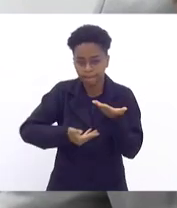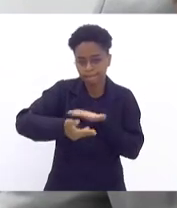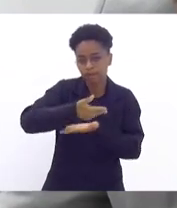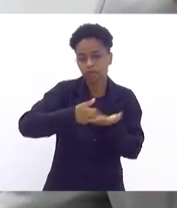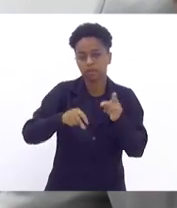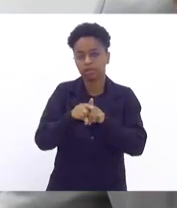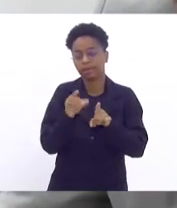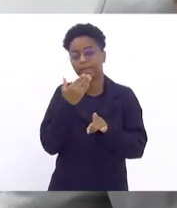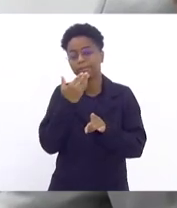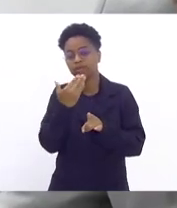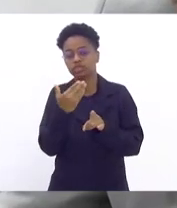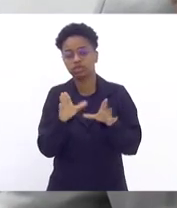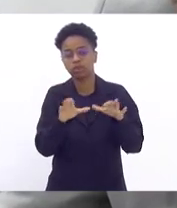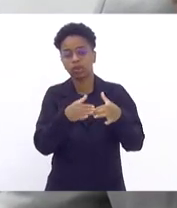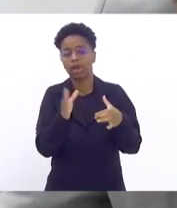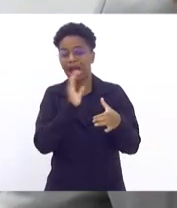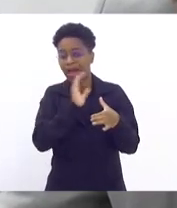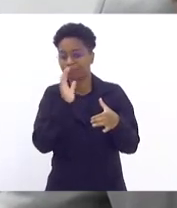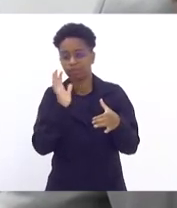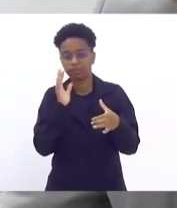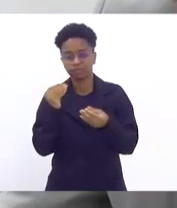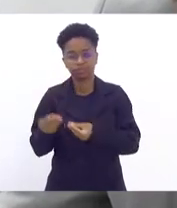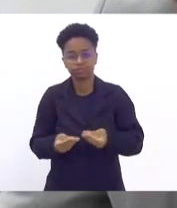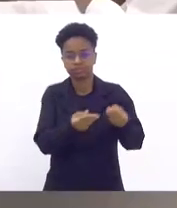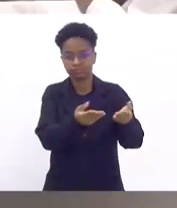comissões que leve a pauta mais rápido possível